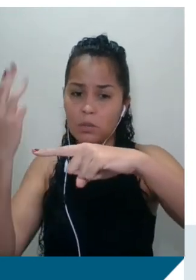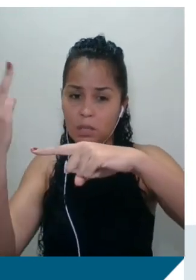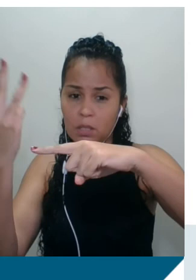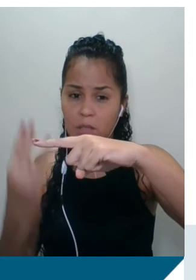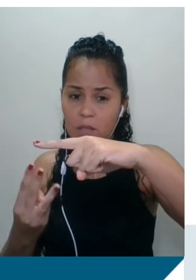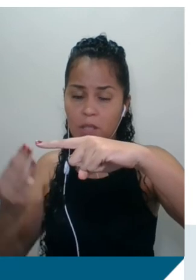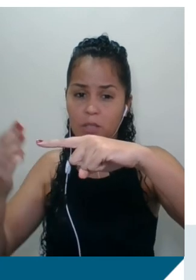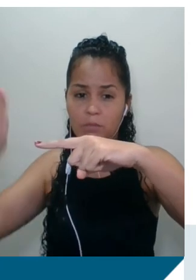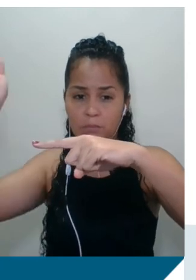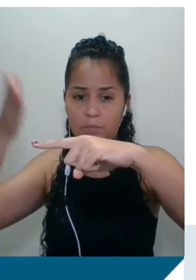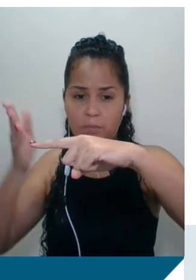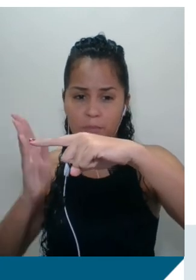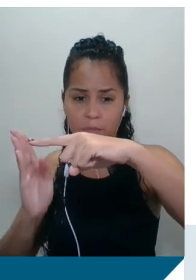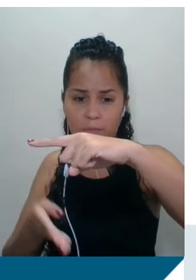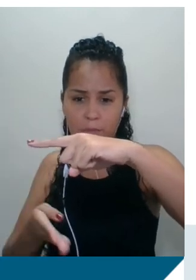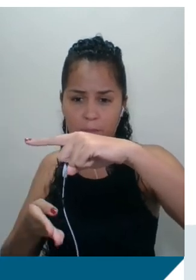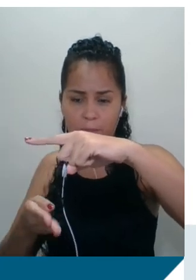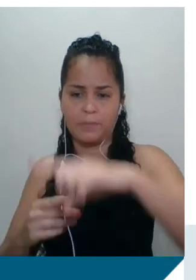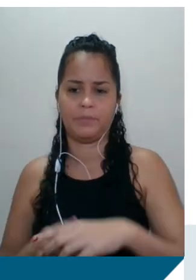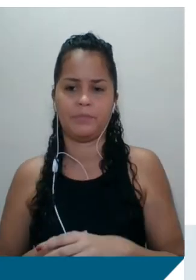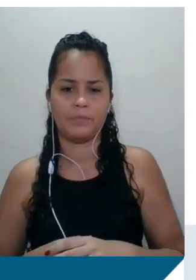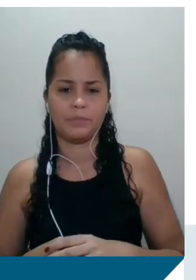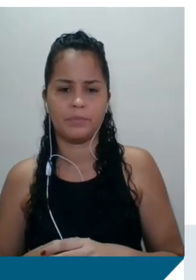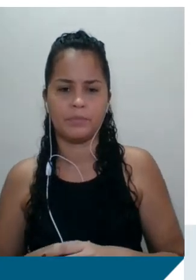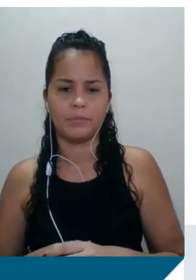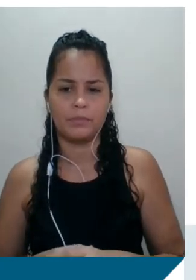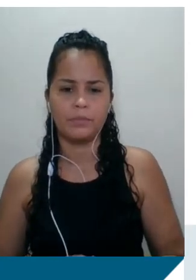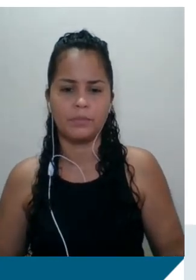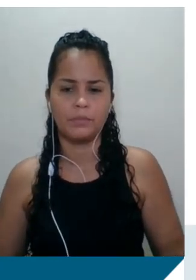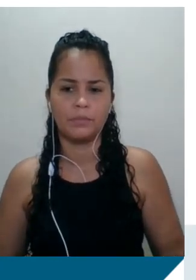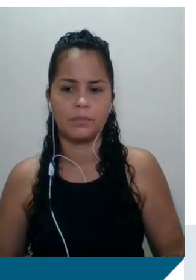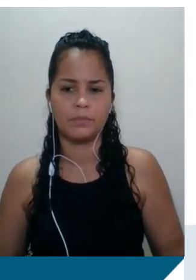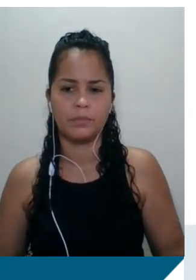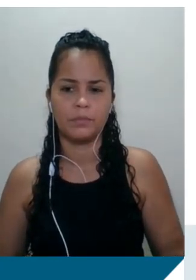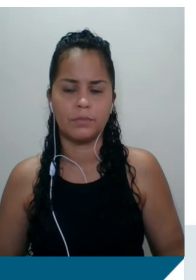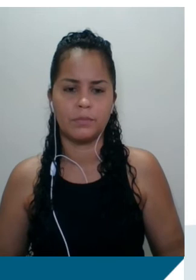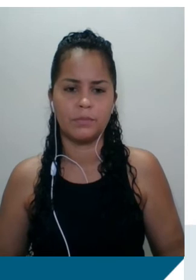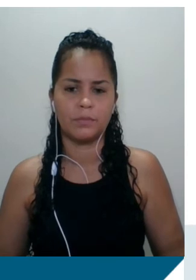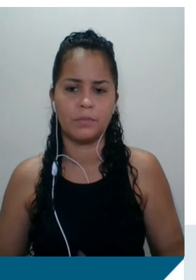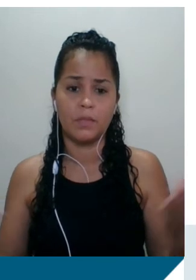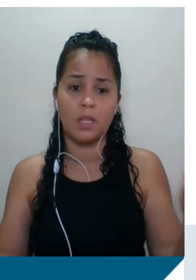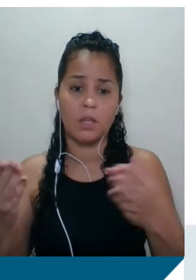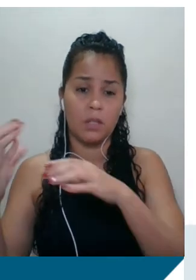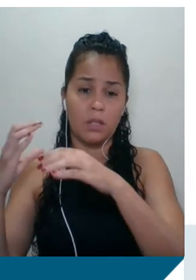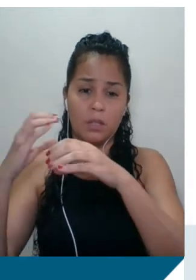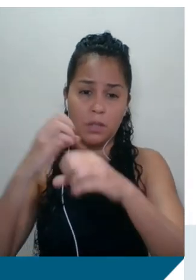essa fração primeiro. Então, eu posso cortar o 3 com o 3, né? O 3 está em cima, um deles posso cortar com o 3 que está